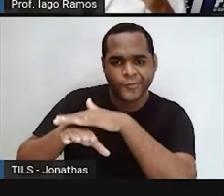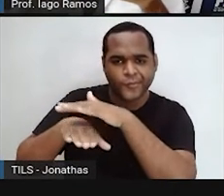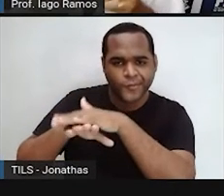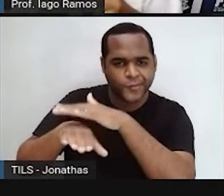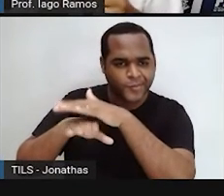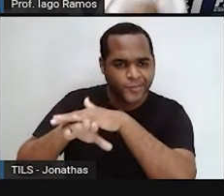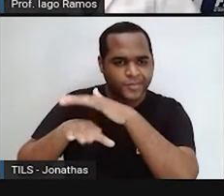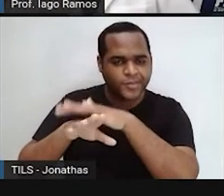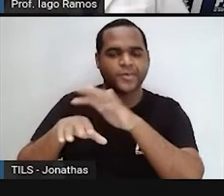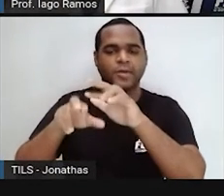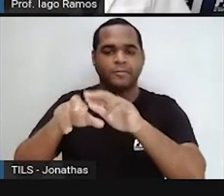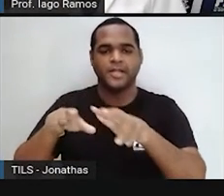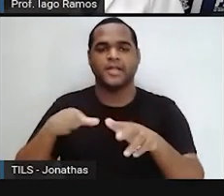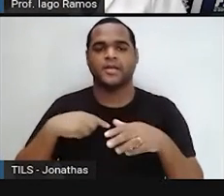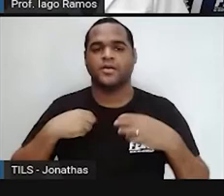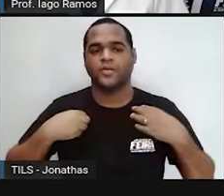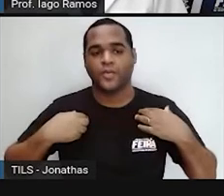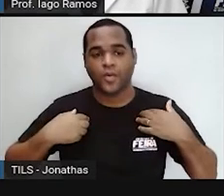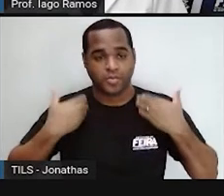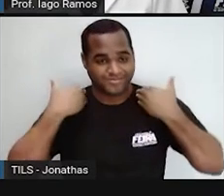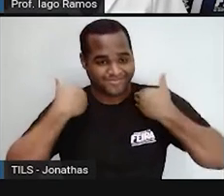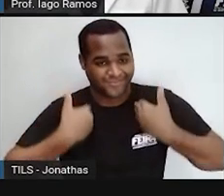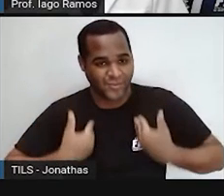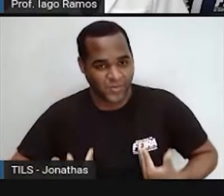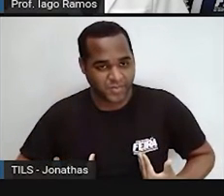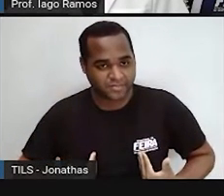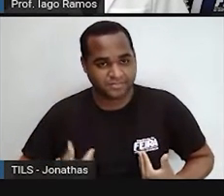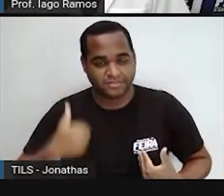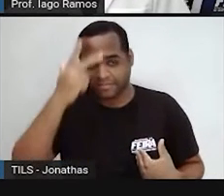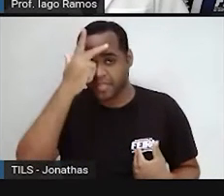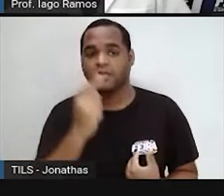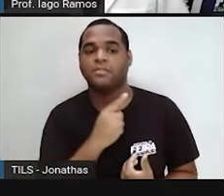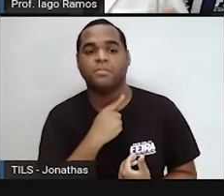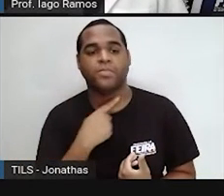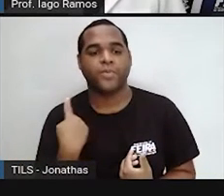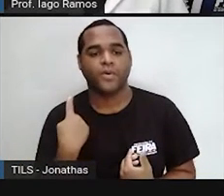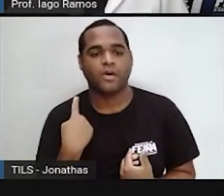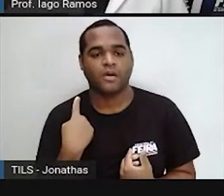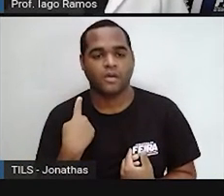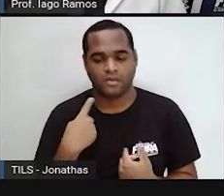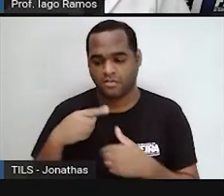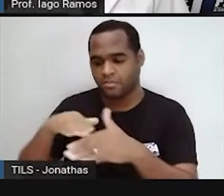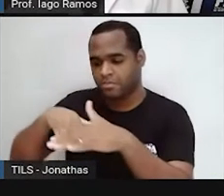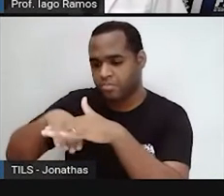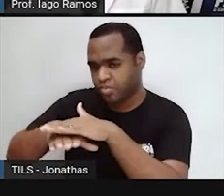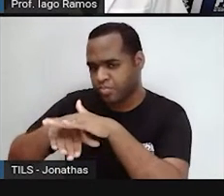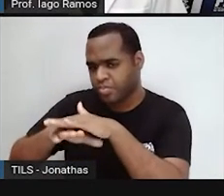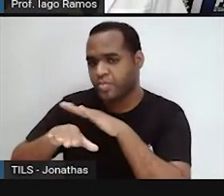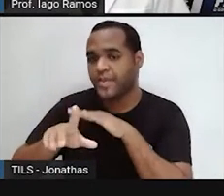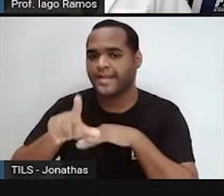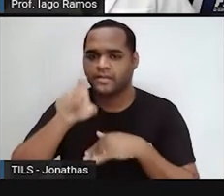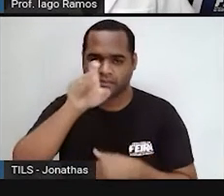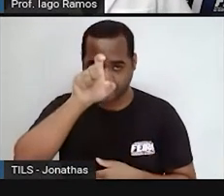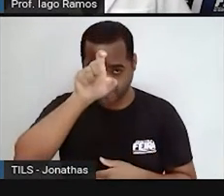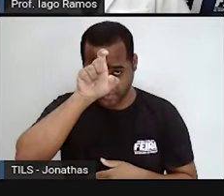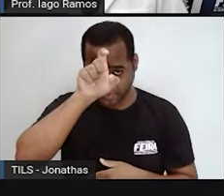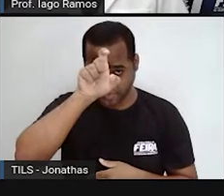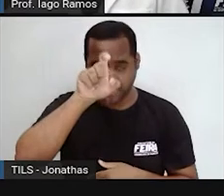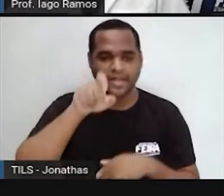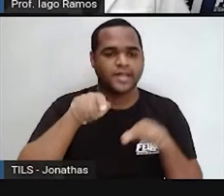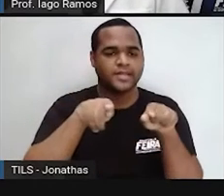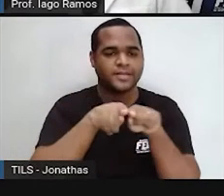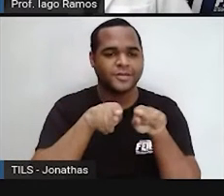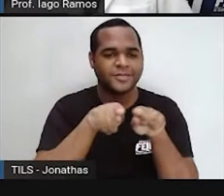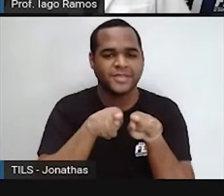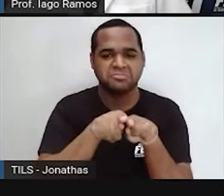lugares de guardar mortos né para os faraós do Egito né Assim como